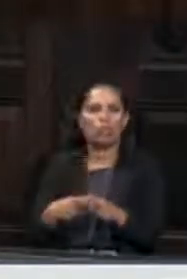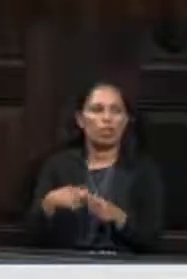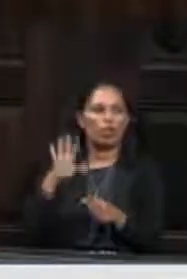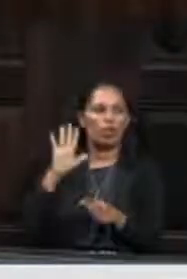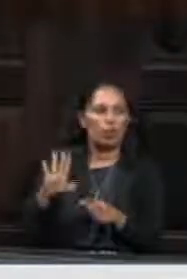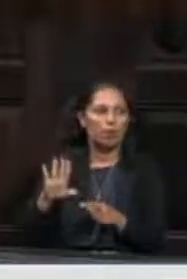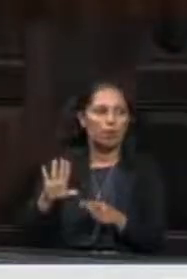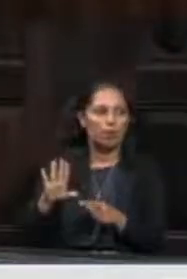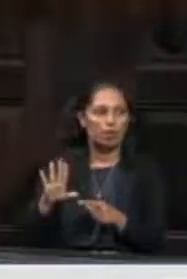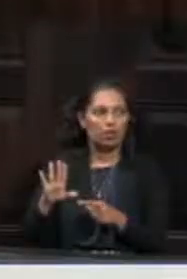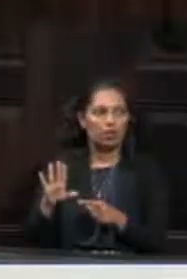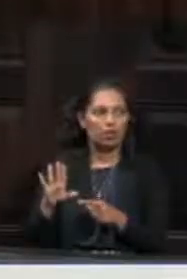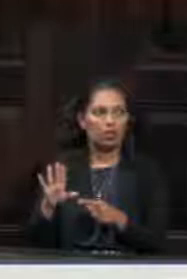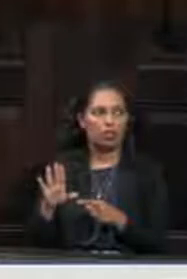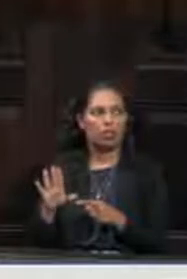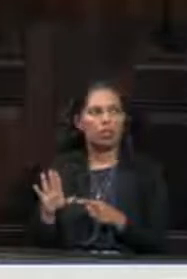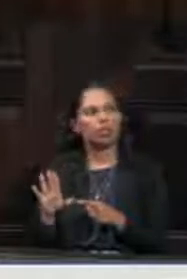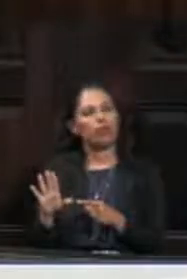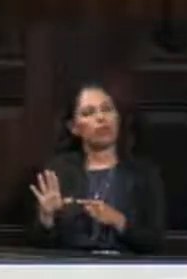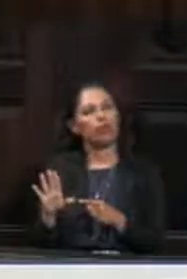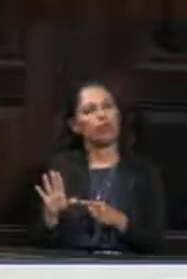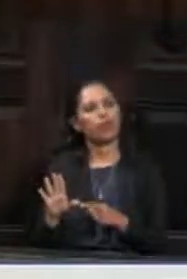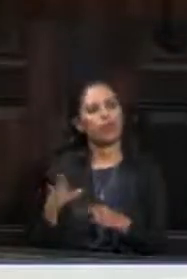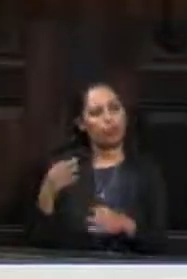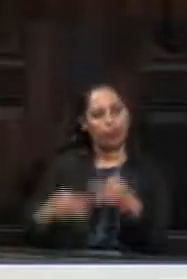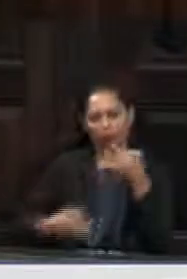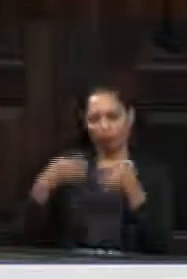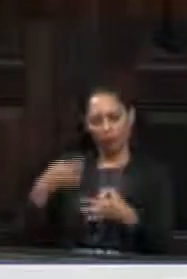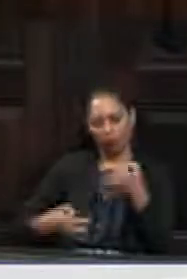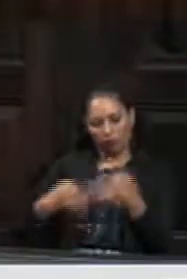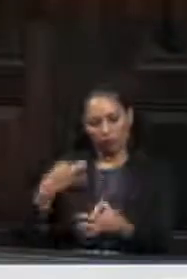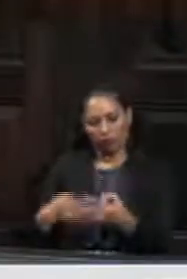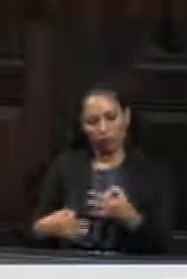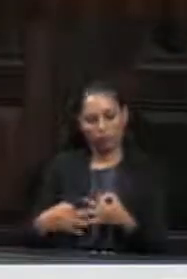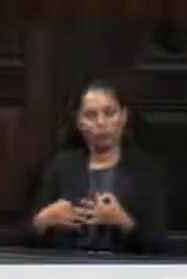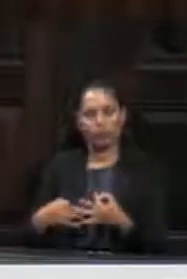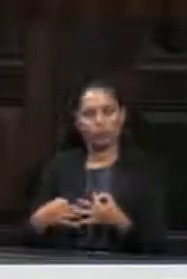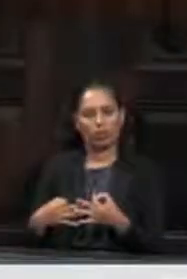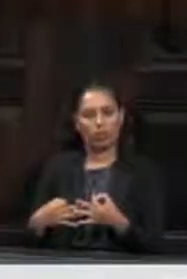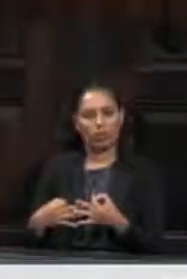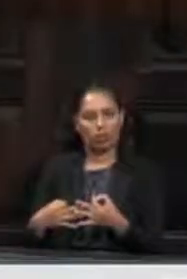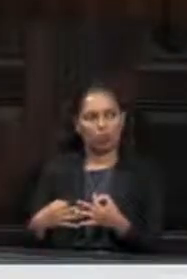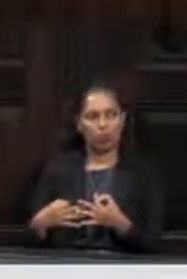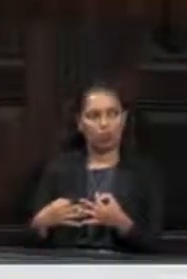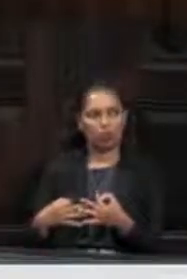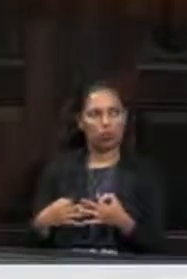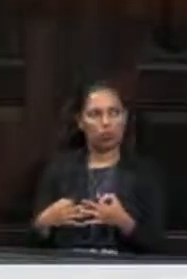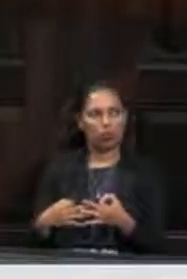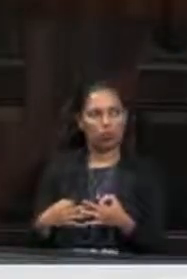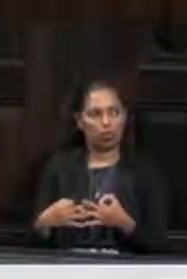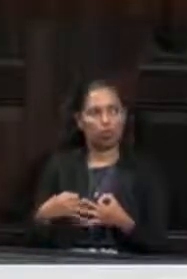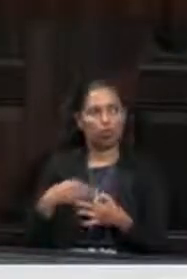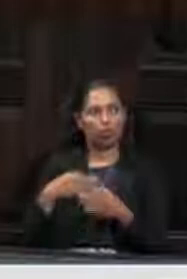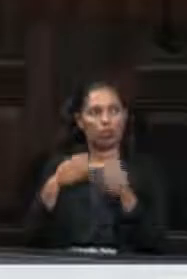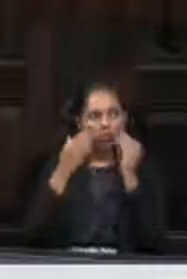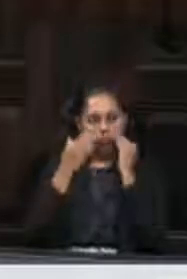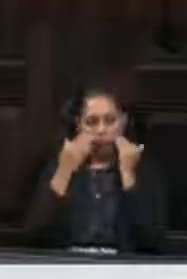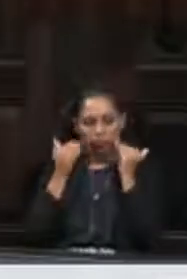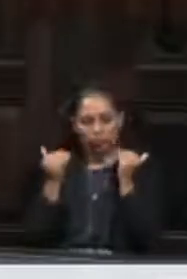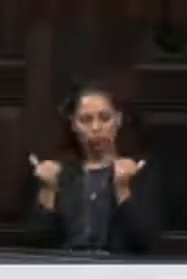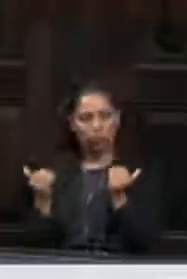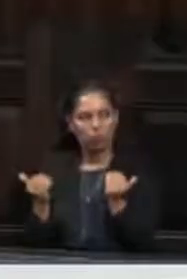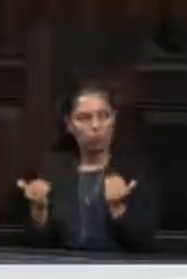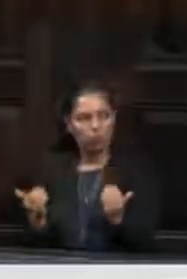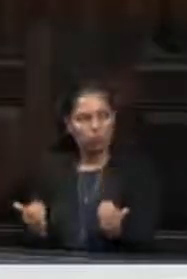de inovação no ordenamento jurídico, o que é vetado ao Poder Judiciário, pois trata-se de